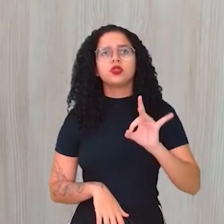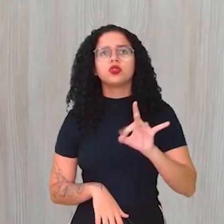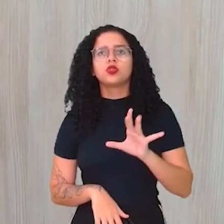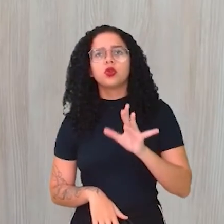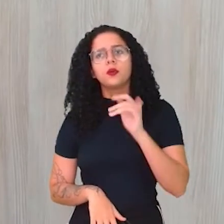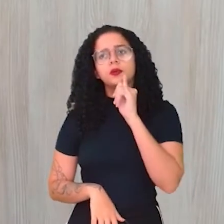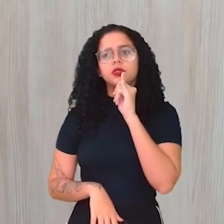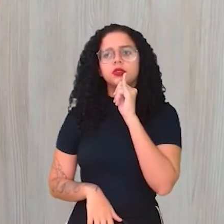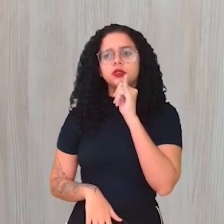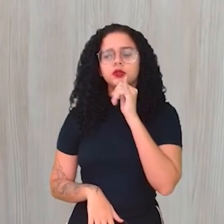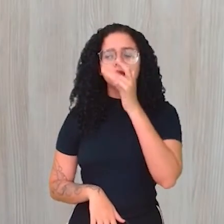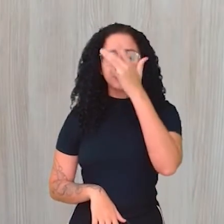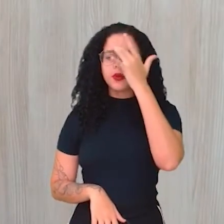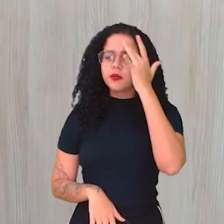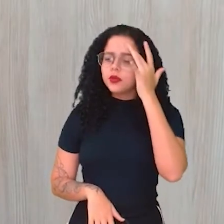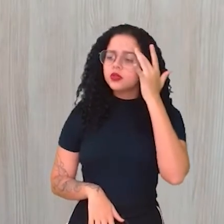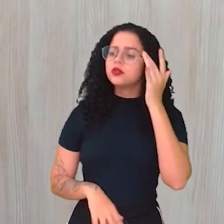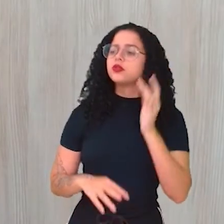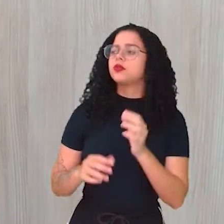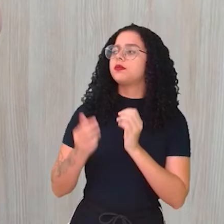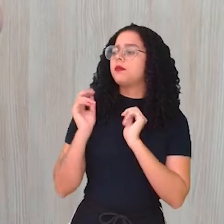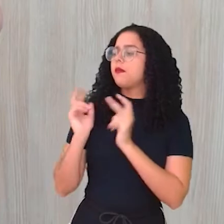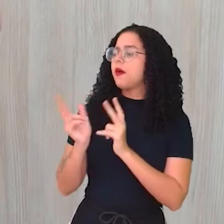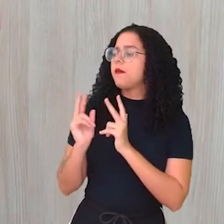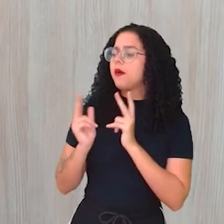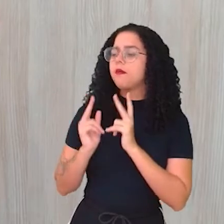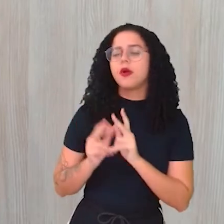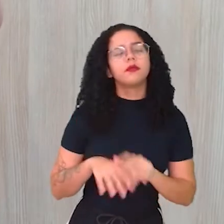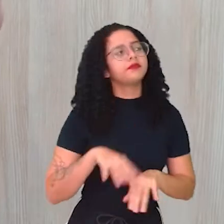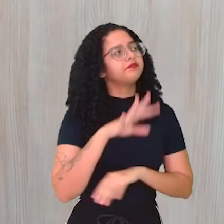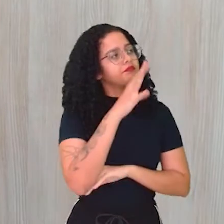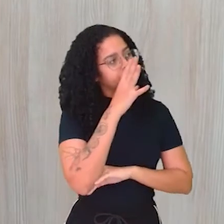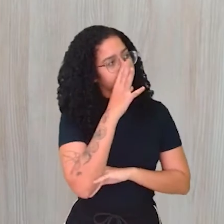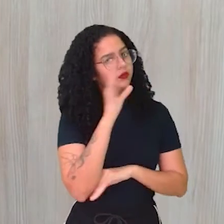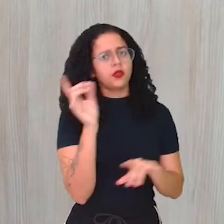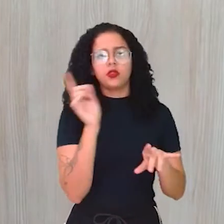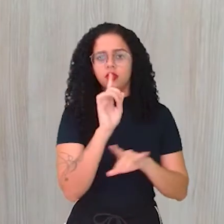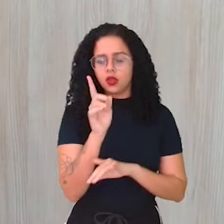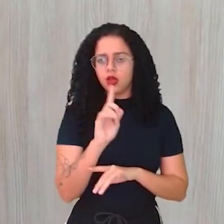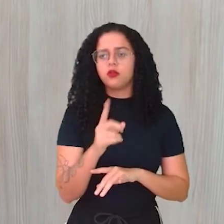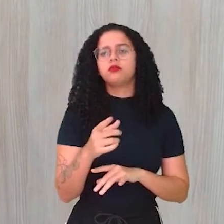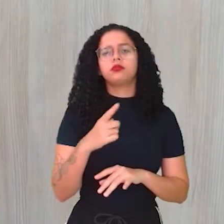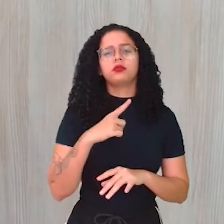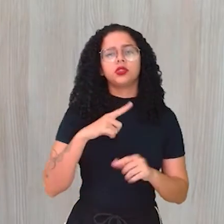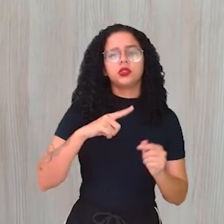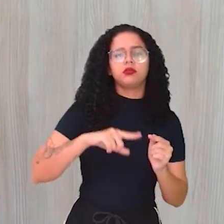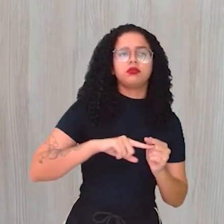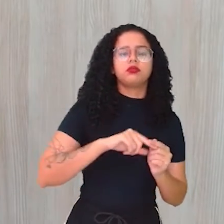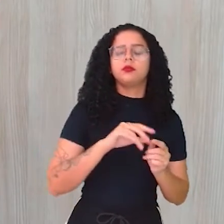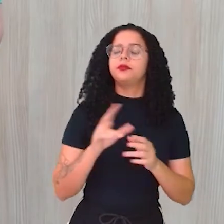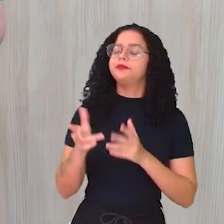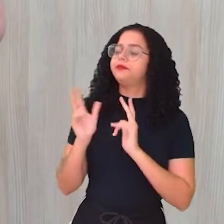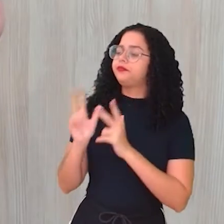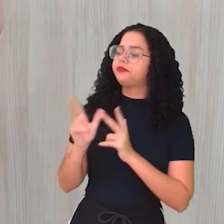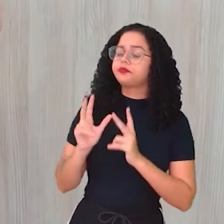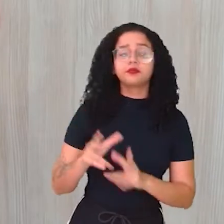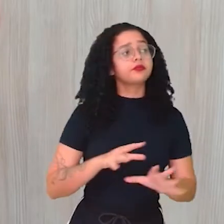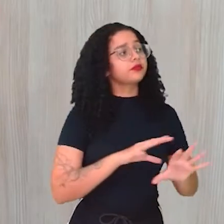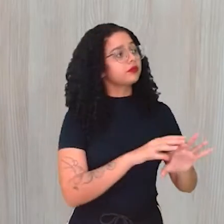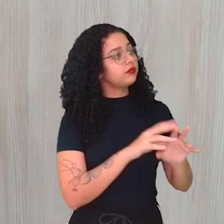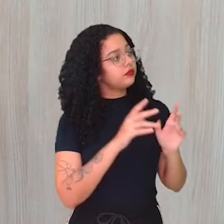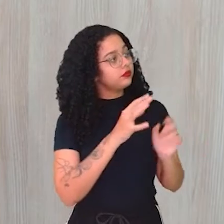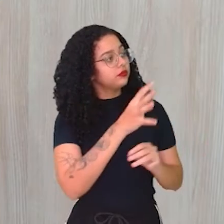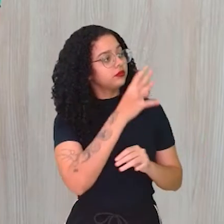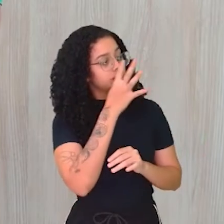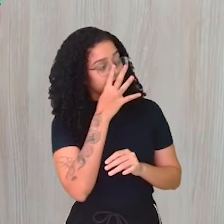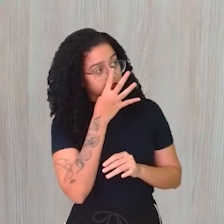alguém que escuta, alguém que passa uma mensagem, alguém que recebe. Há um ciclo, enquanto um está falando, o outro também está agindo